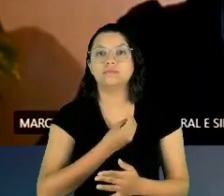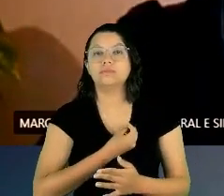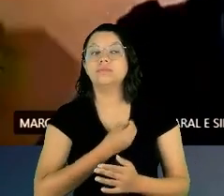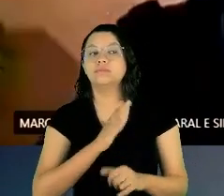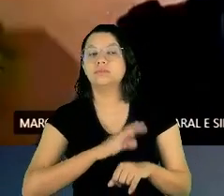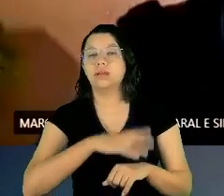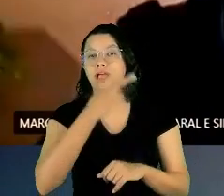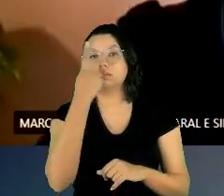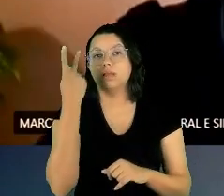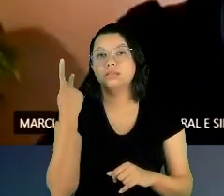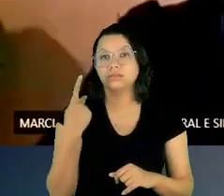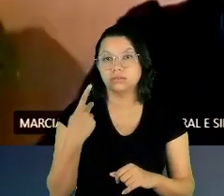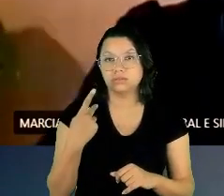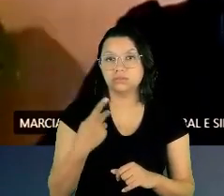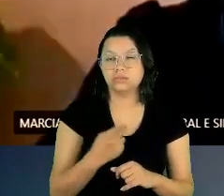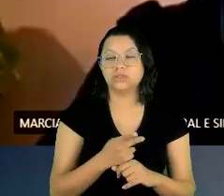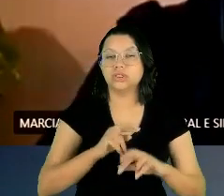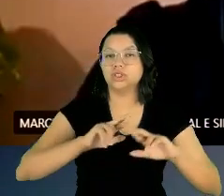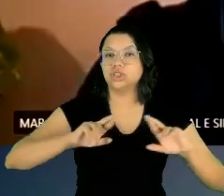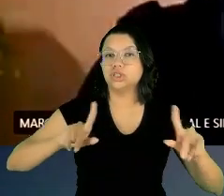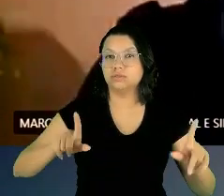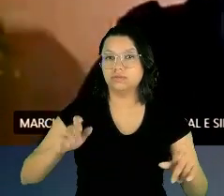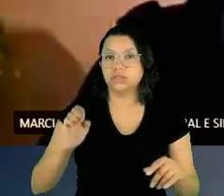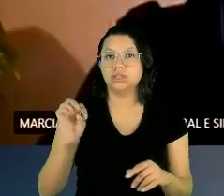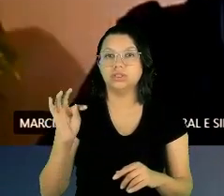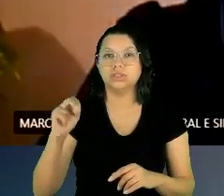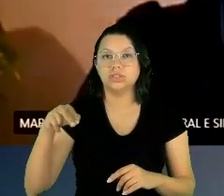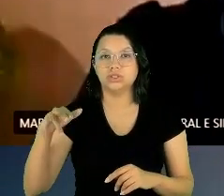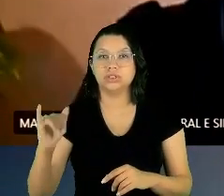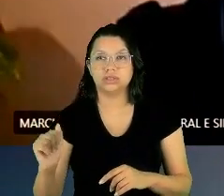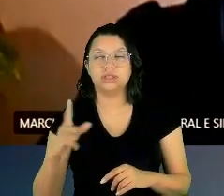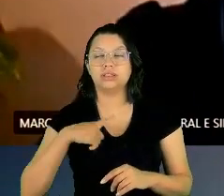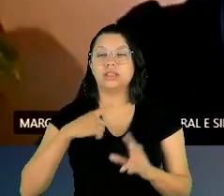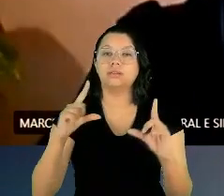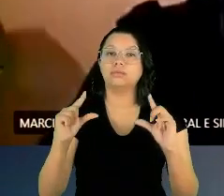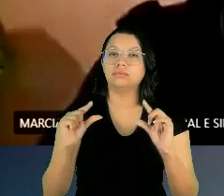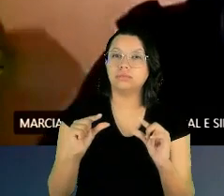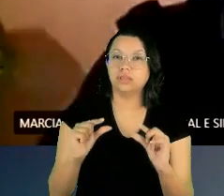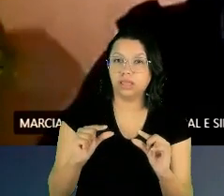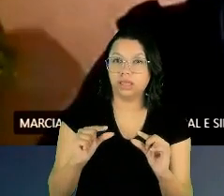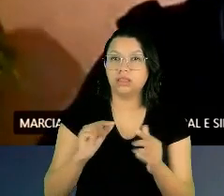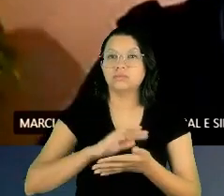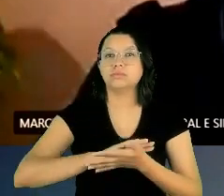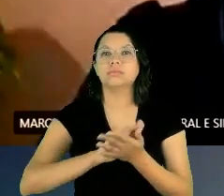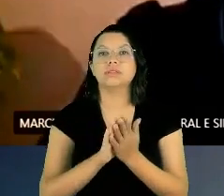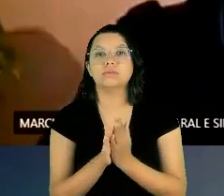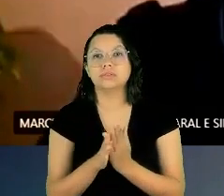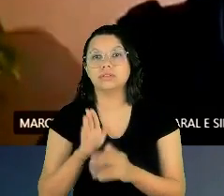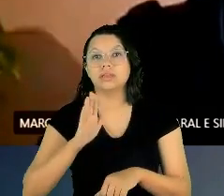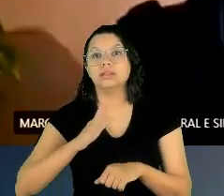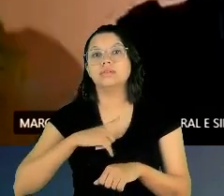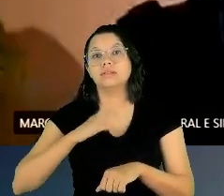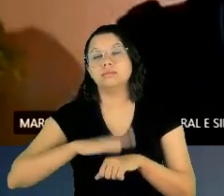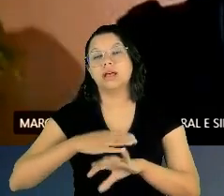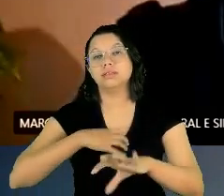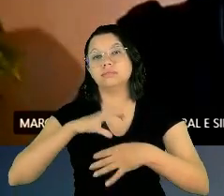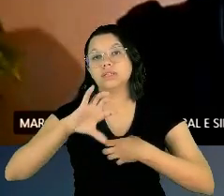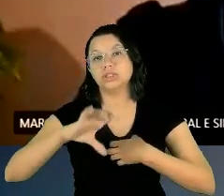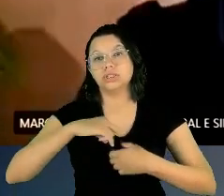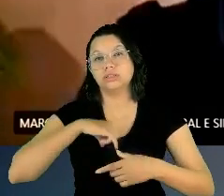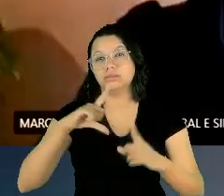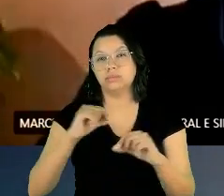seja, quando eu convivo com mais pessoas de etnias diferentes, eu tenho menos viés, né, e